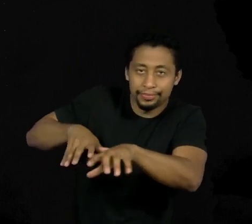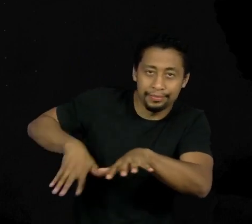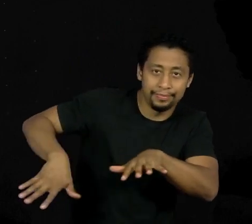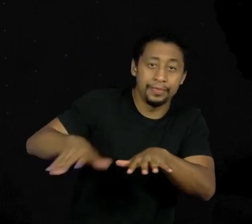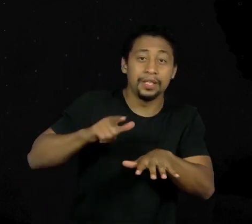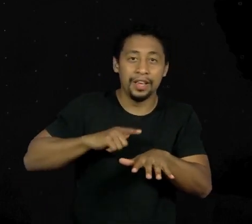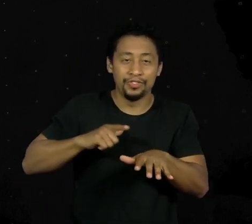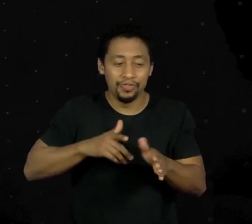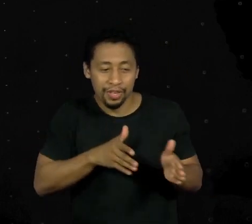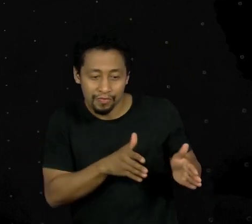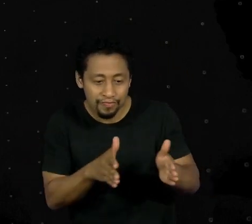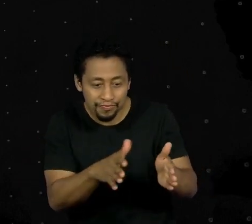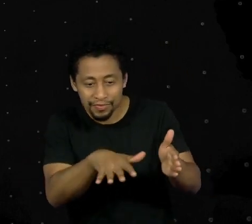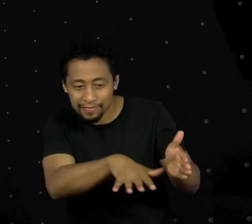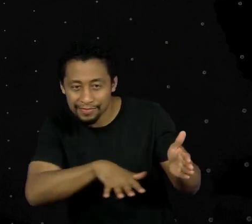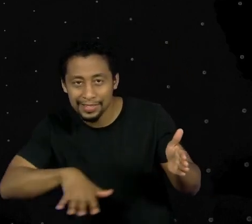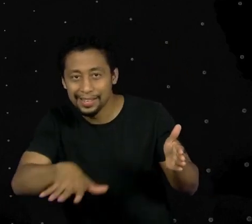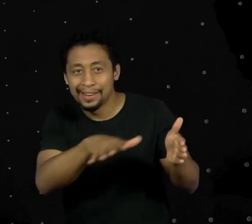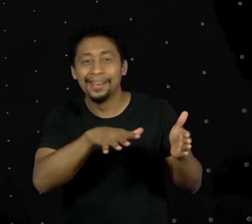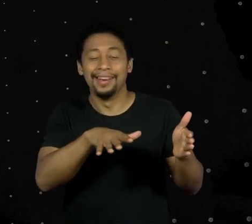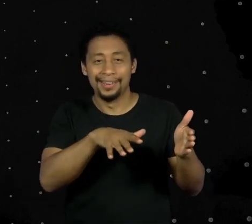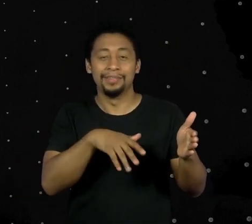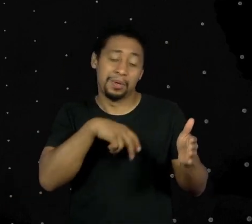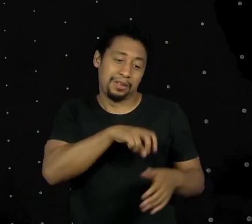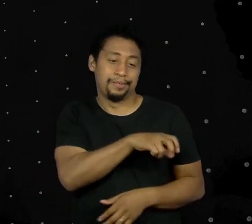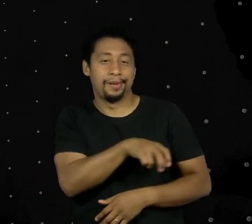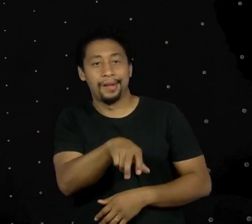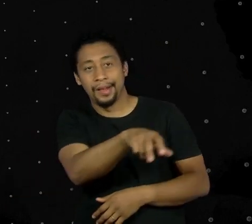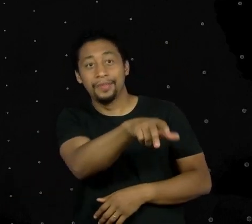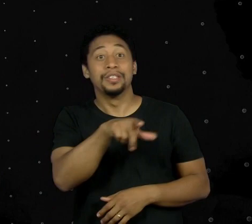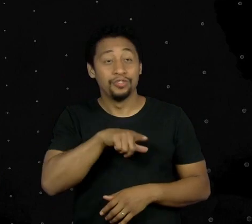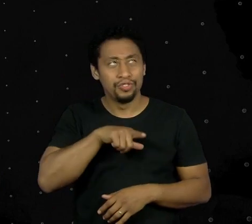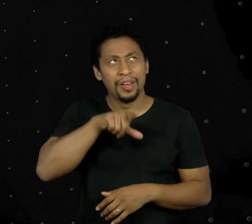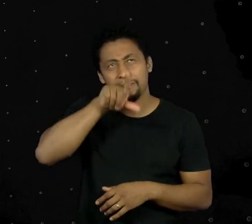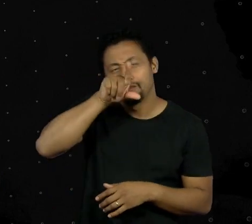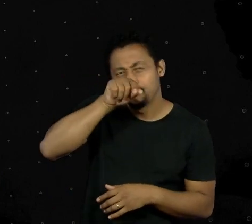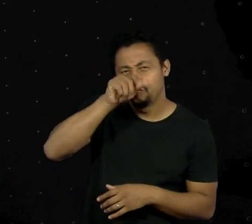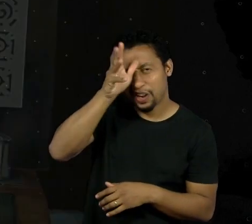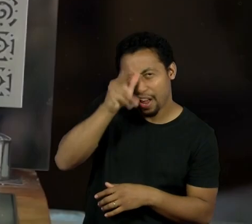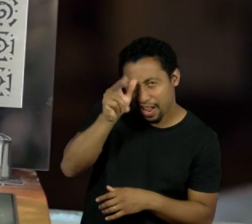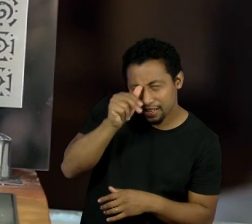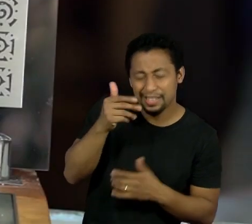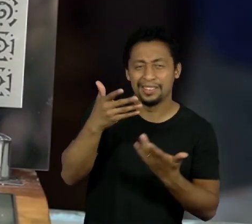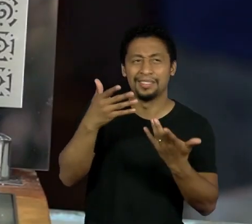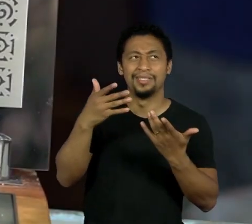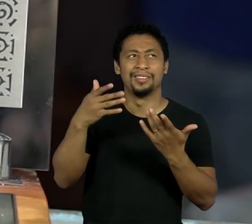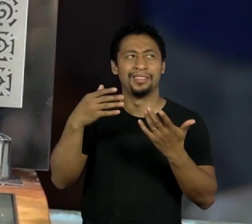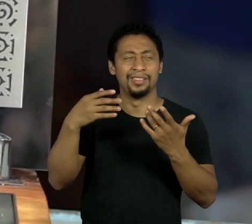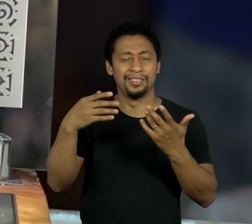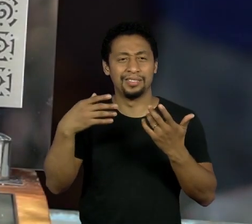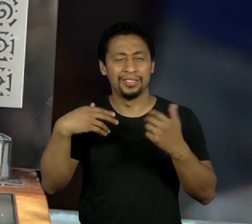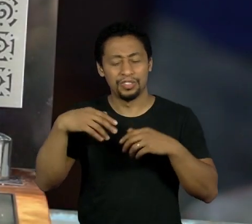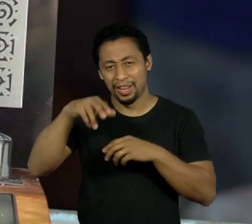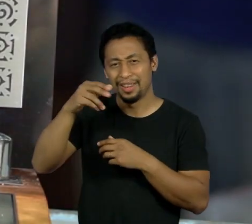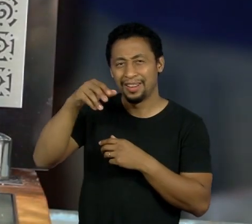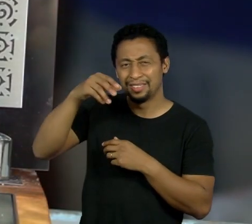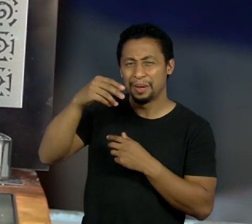Tinha galinha, só não tinha vaca, mas tinha bastante cabra. A minha infância foi boa. É por isso que eu estou vivo até